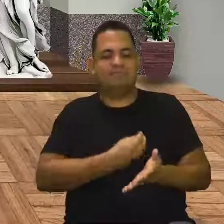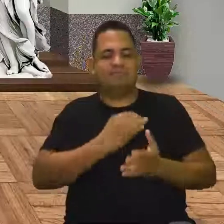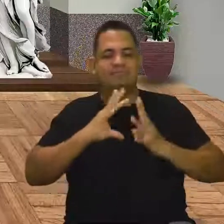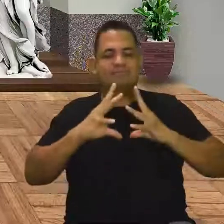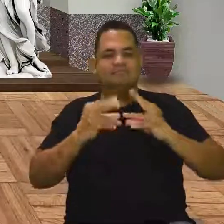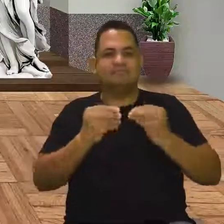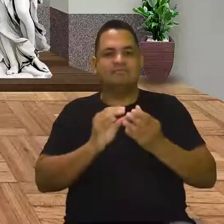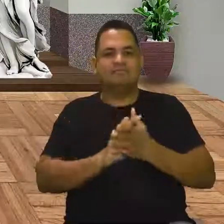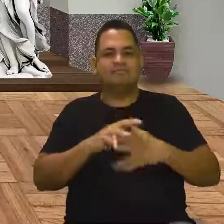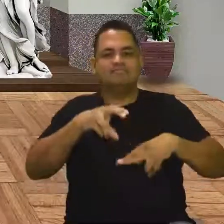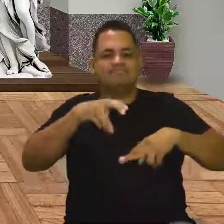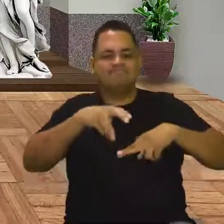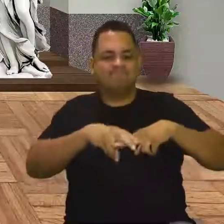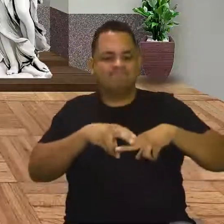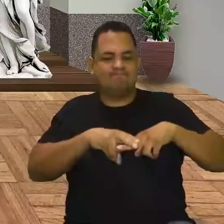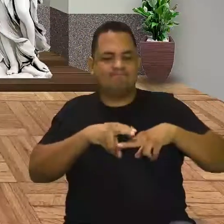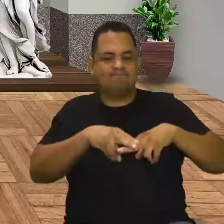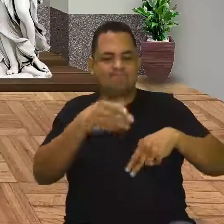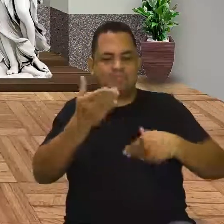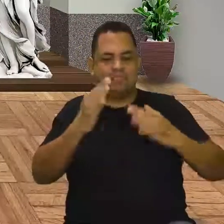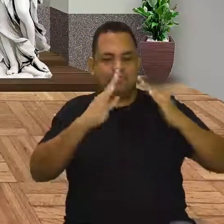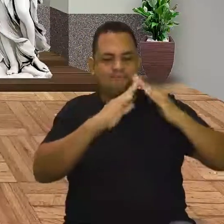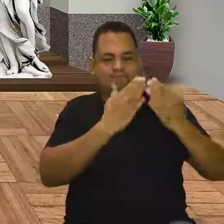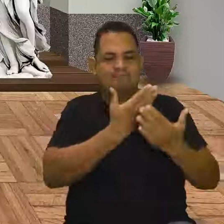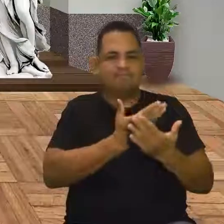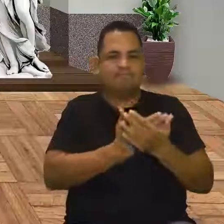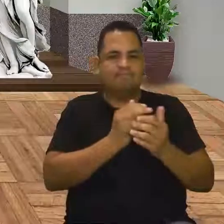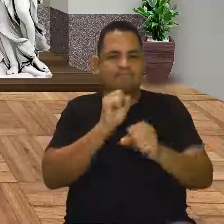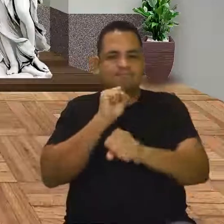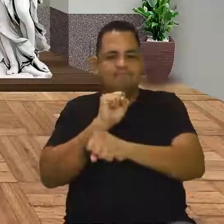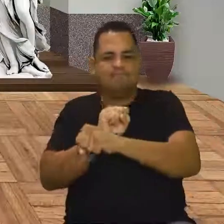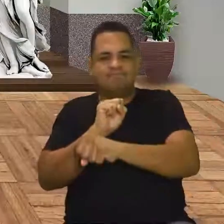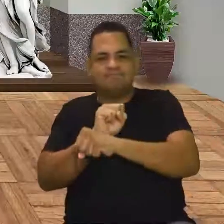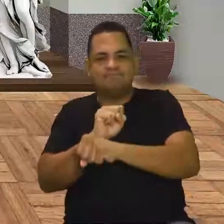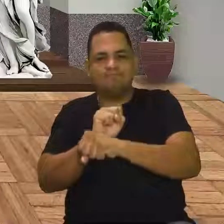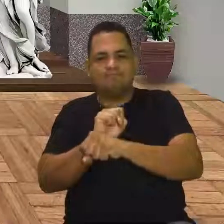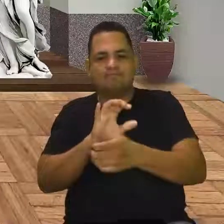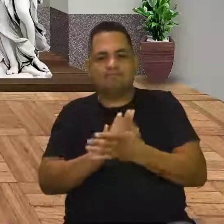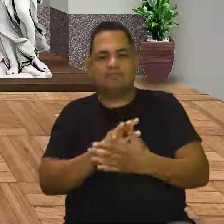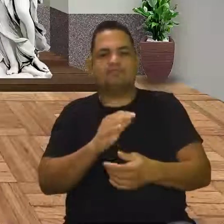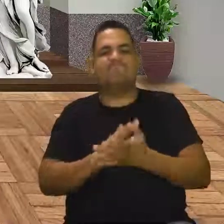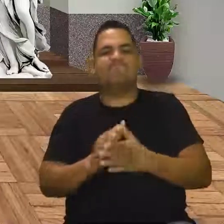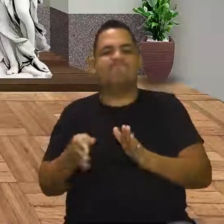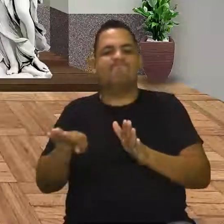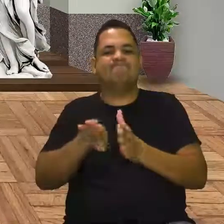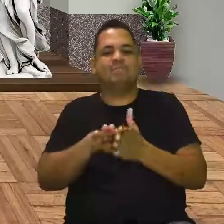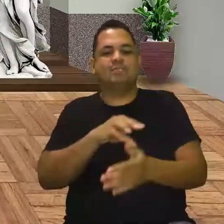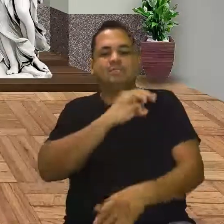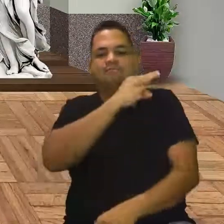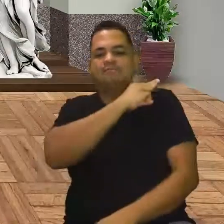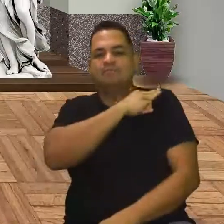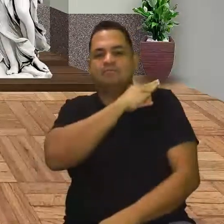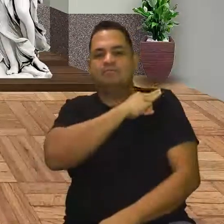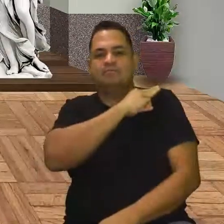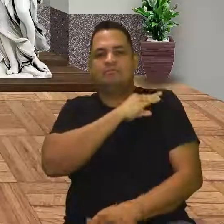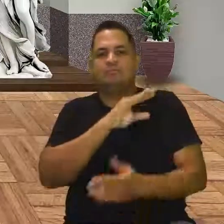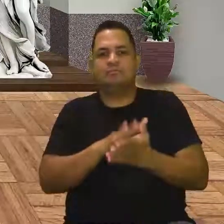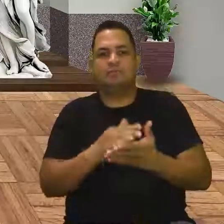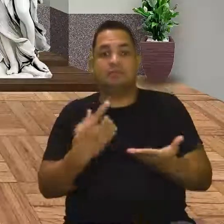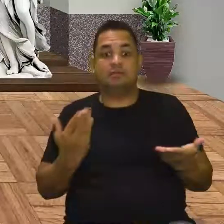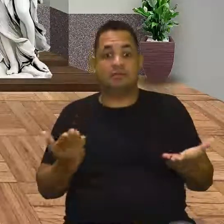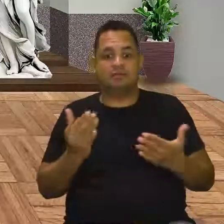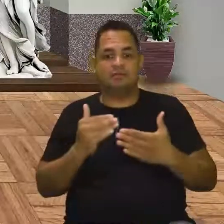inteira sentados nesse banco da escola, esperando chegar o terceiro ano. Aí, de repente, nós já estamos